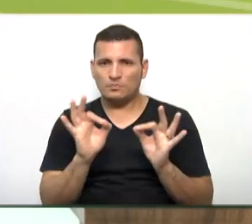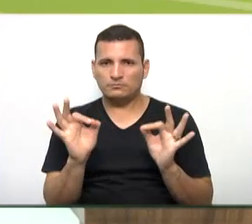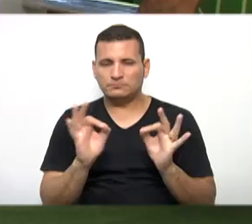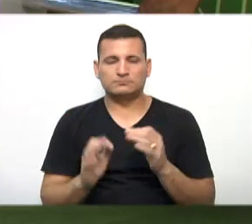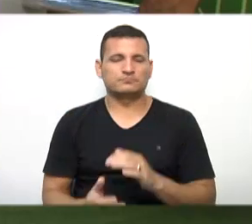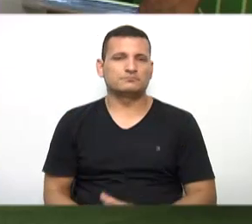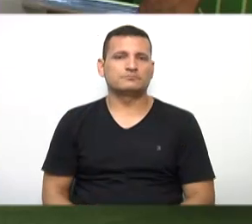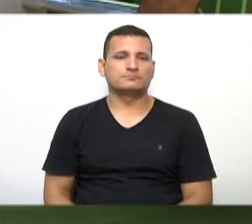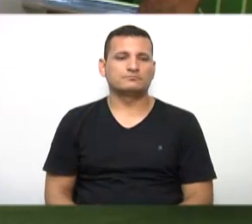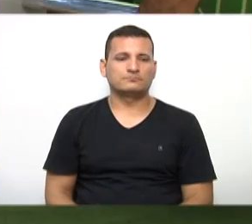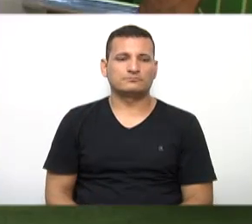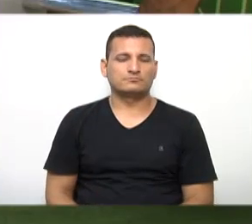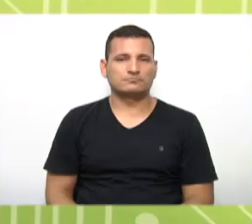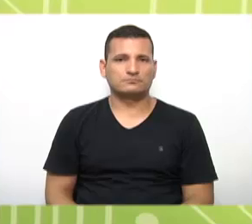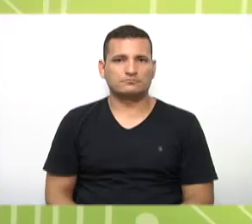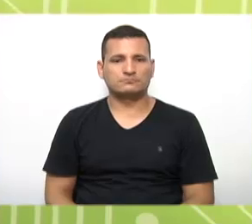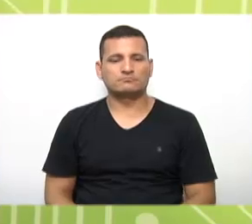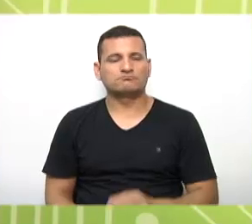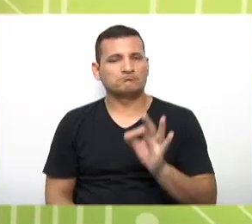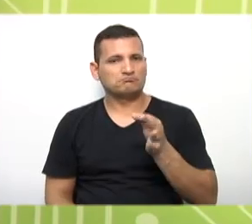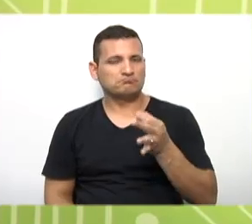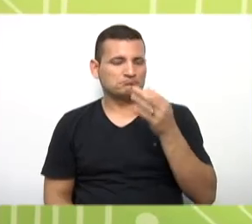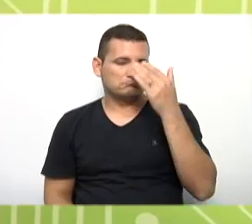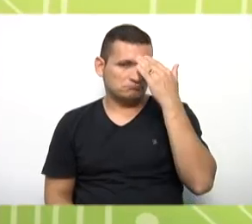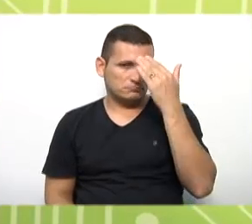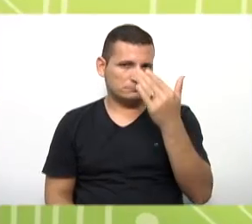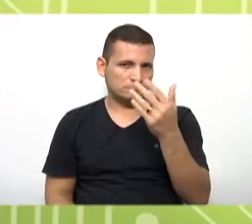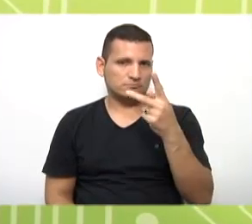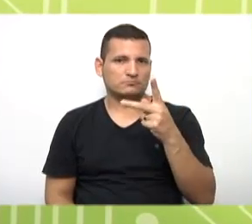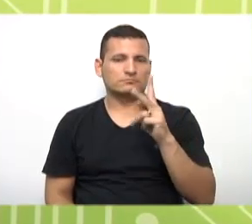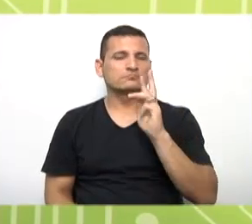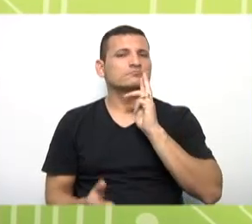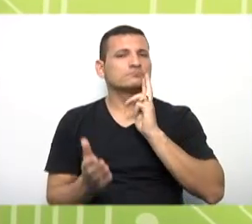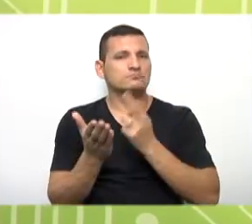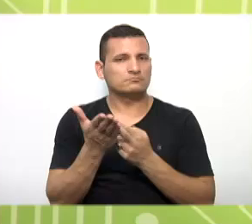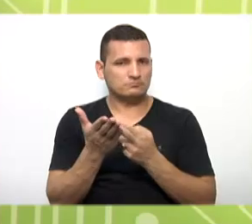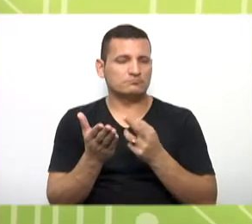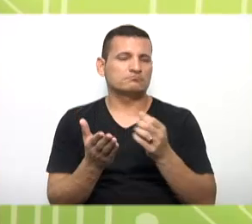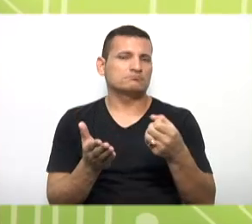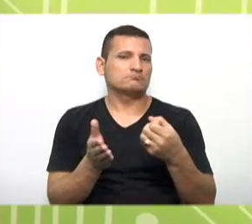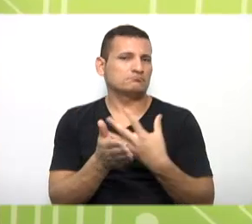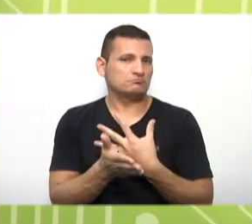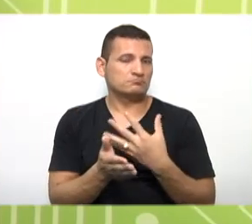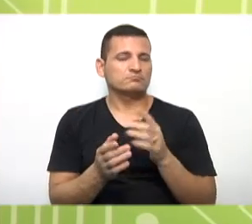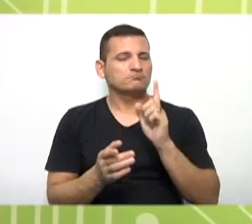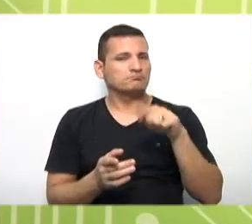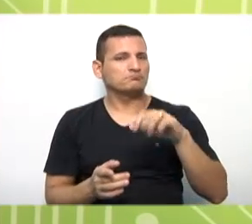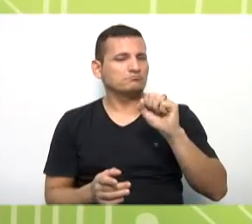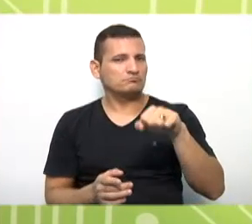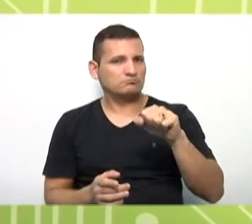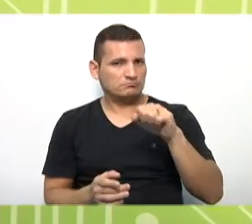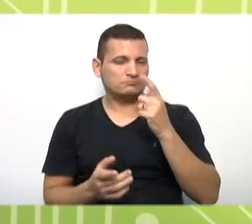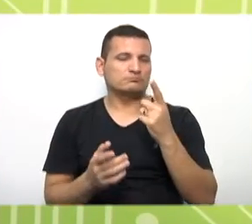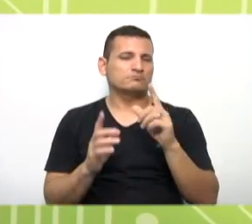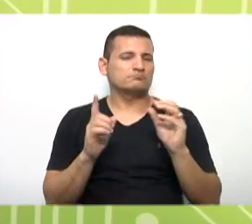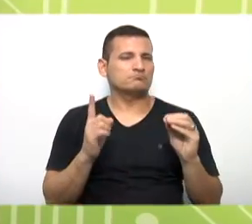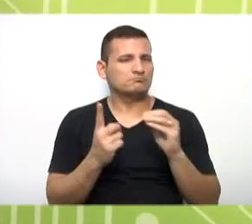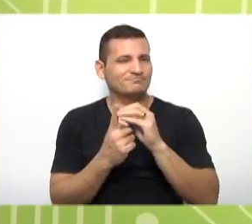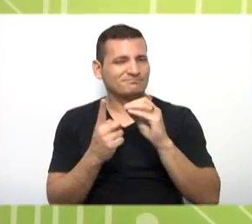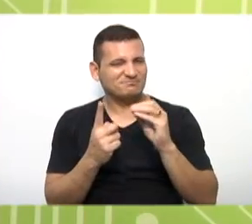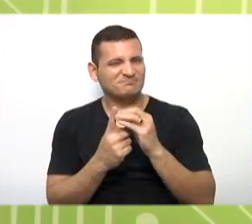decisões. Exatamente, agradecemos aí a resposta que foi enviada. E centralizar é isso mesmo, é